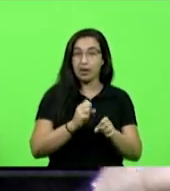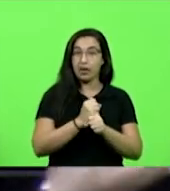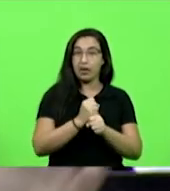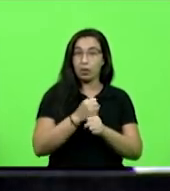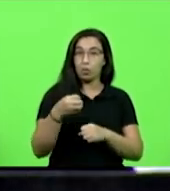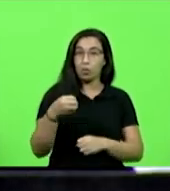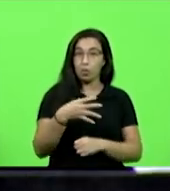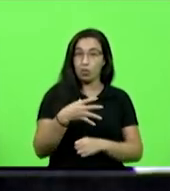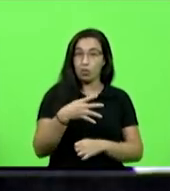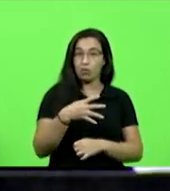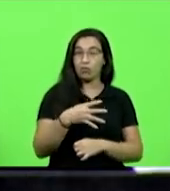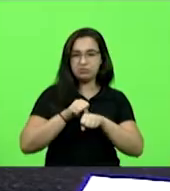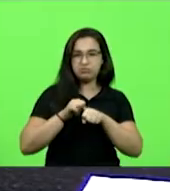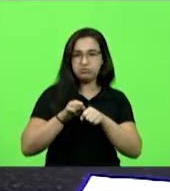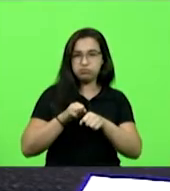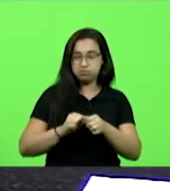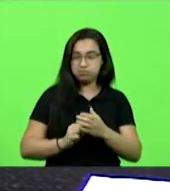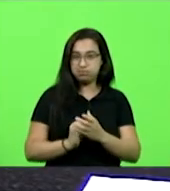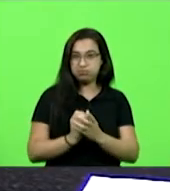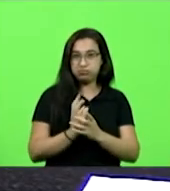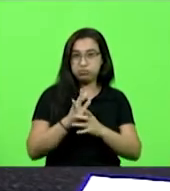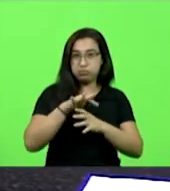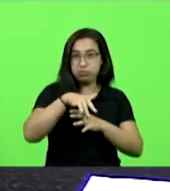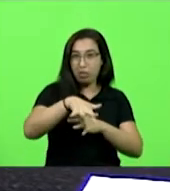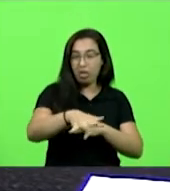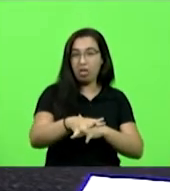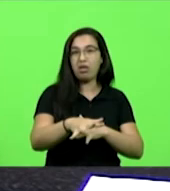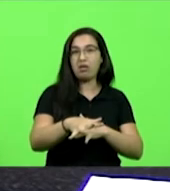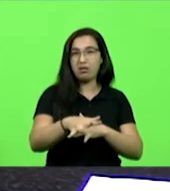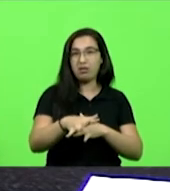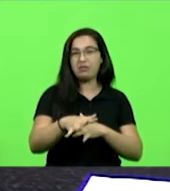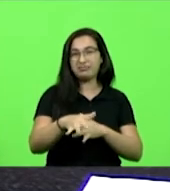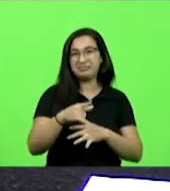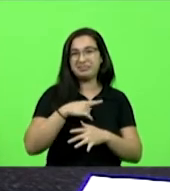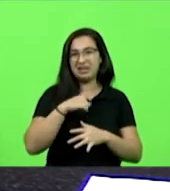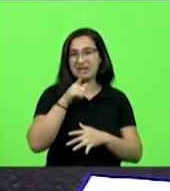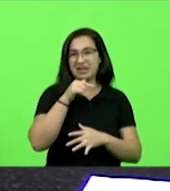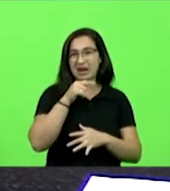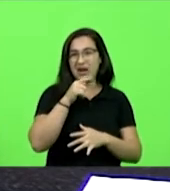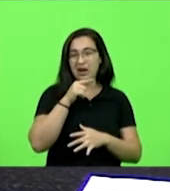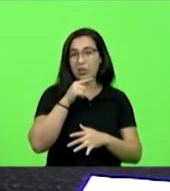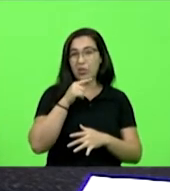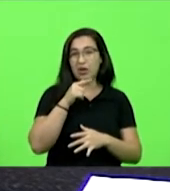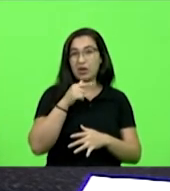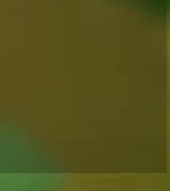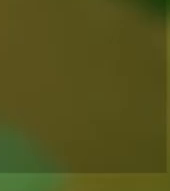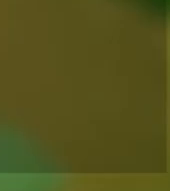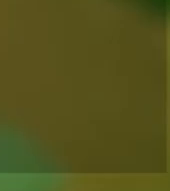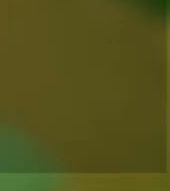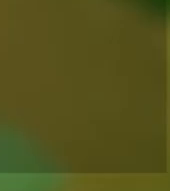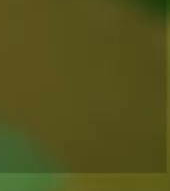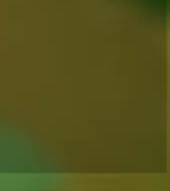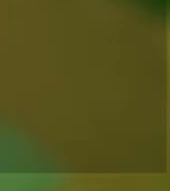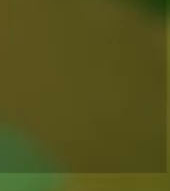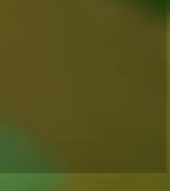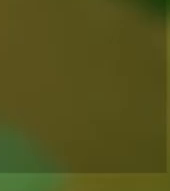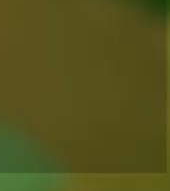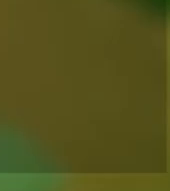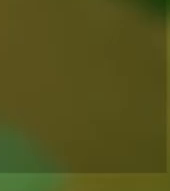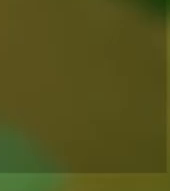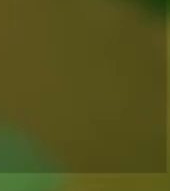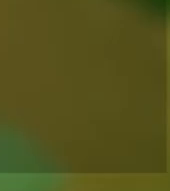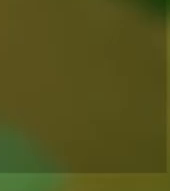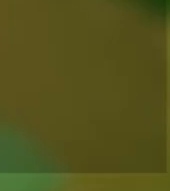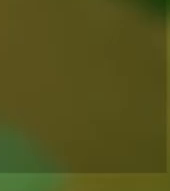um partido ou um bloco parlamentar maior será a quantidade de vagas a que tem direito desta vez